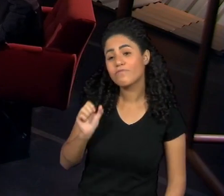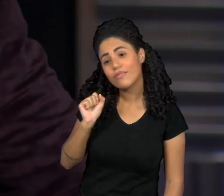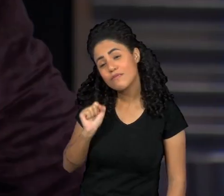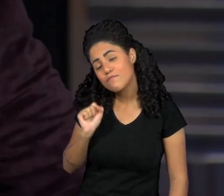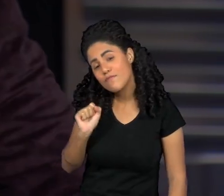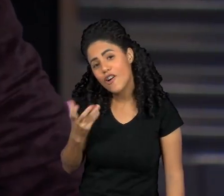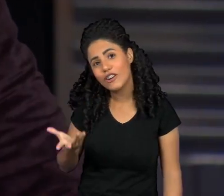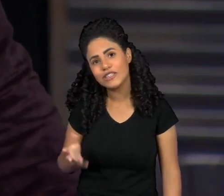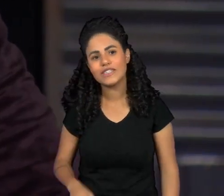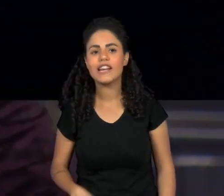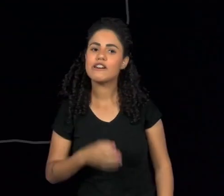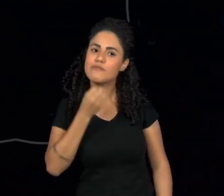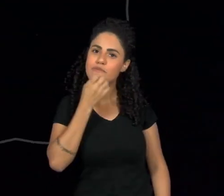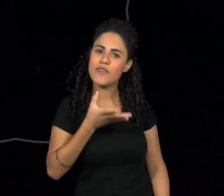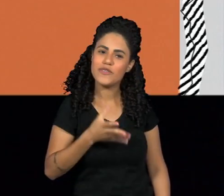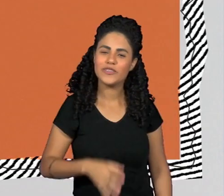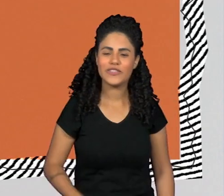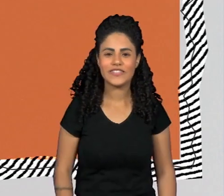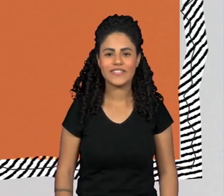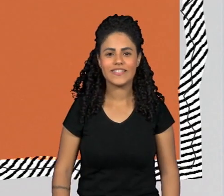Essa cena tá ficando boa, hein? Tá.